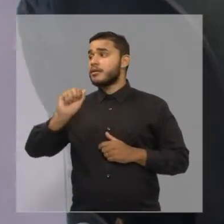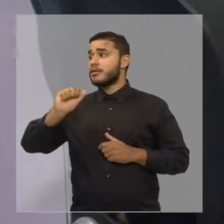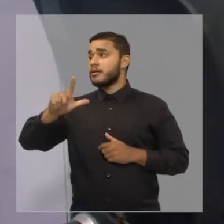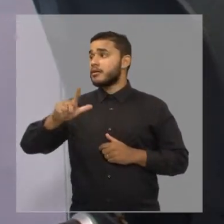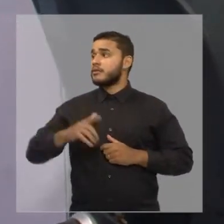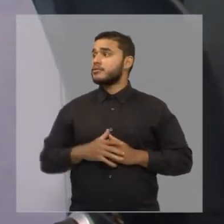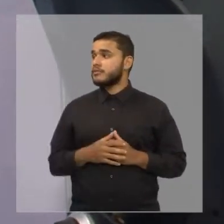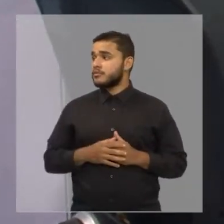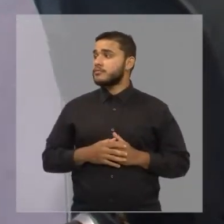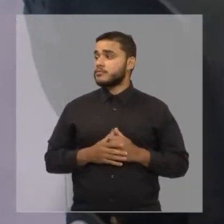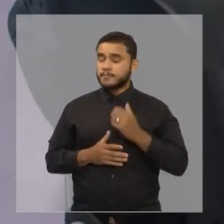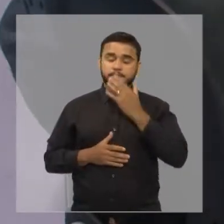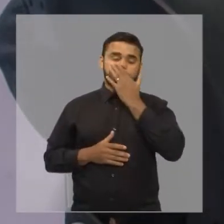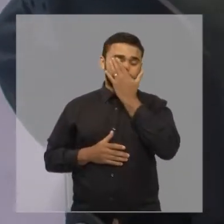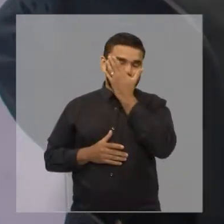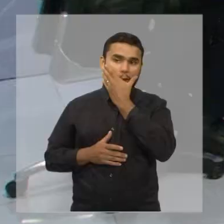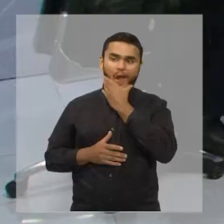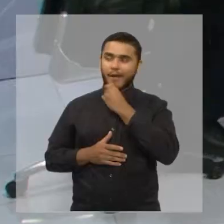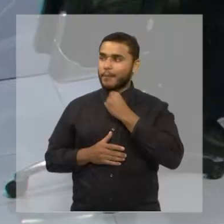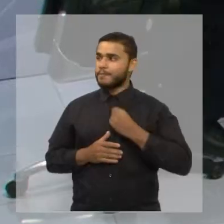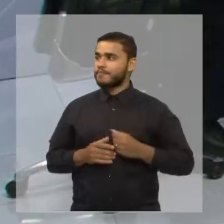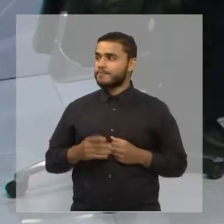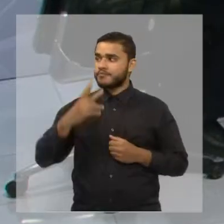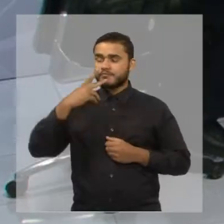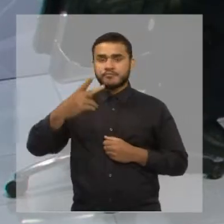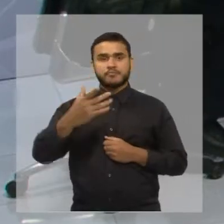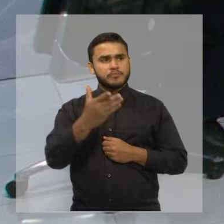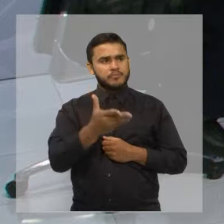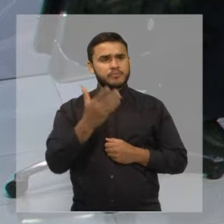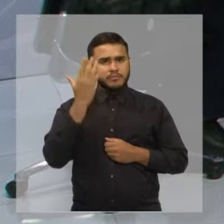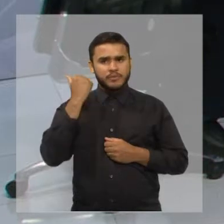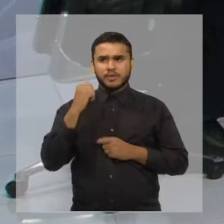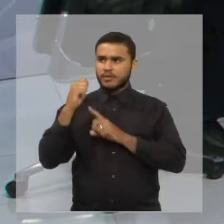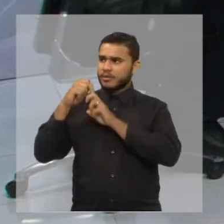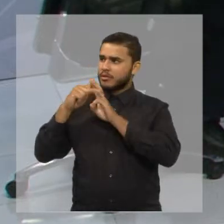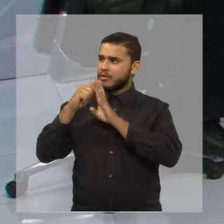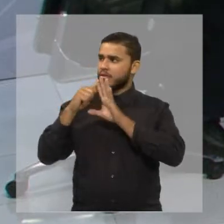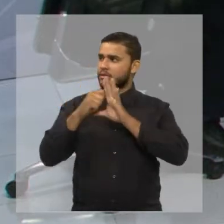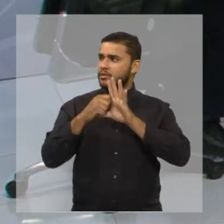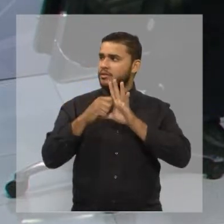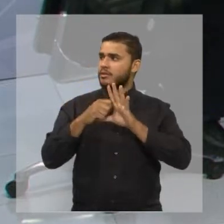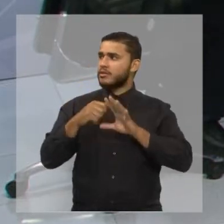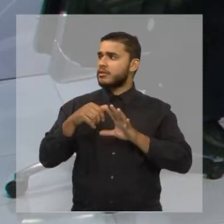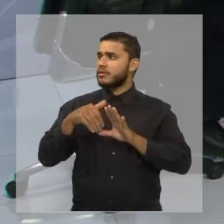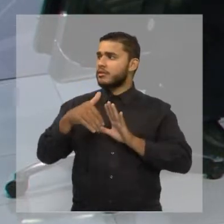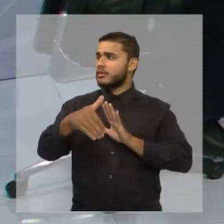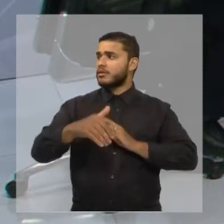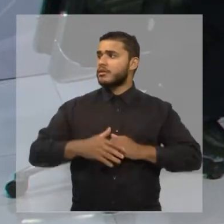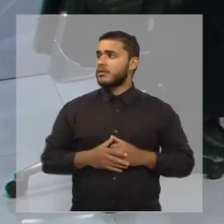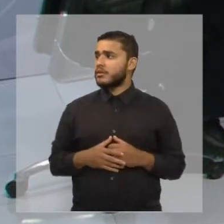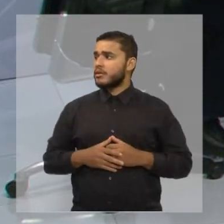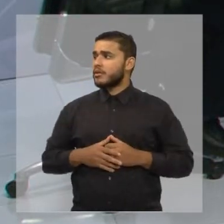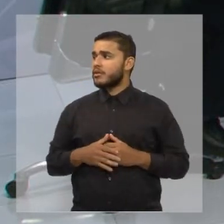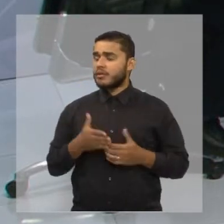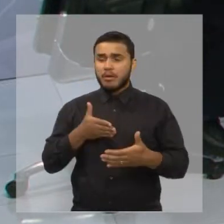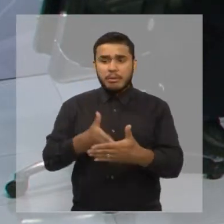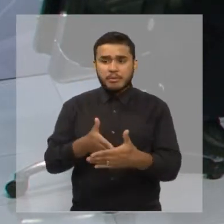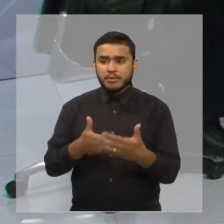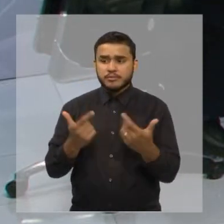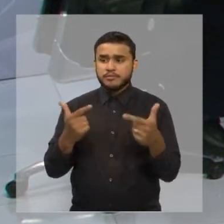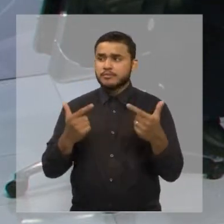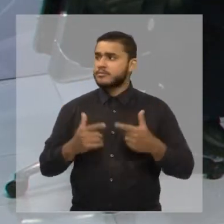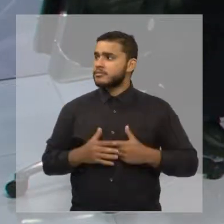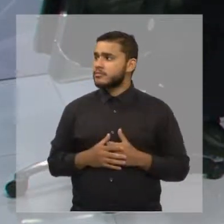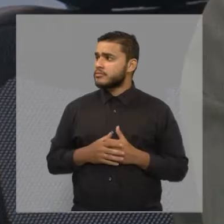fazer isso. As obras que se concluíram agora recentemente, dos 4 meses aos 8 meses que completa agora, na verdade, não tinha nem como parar.